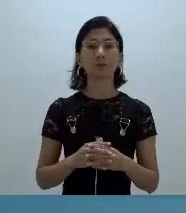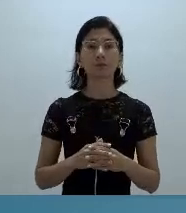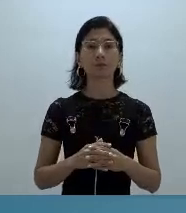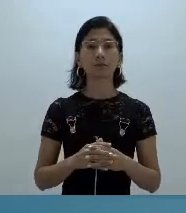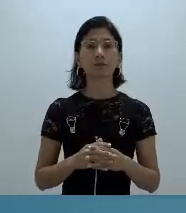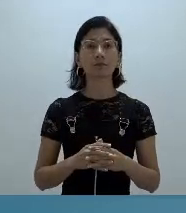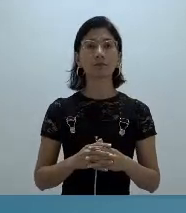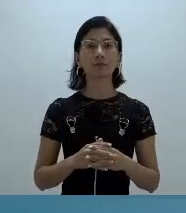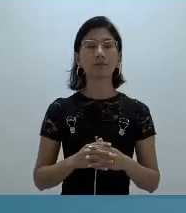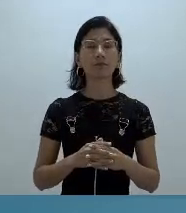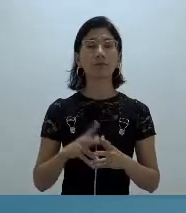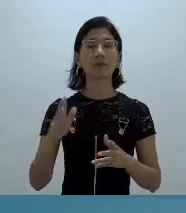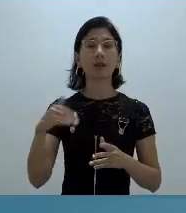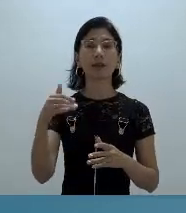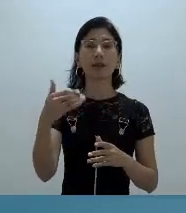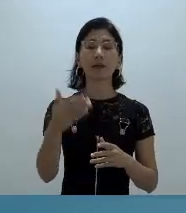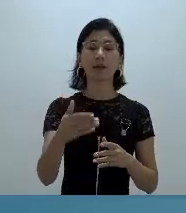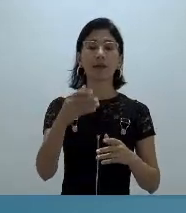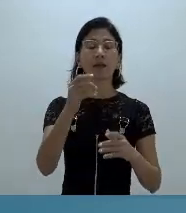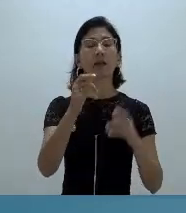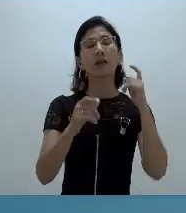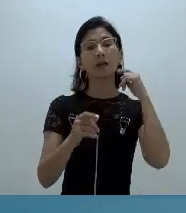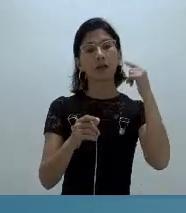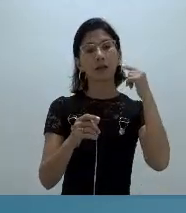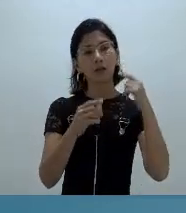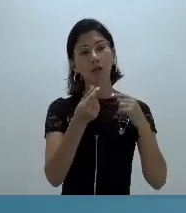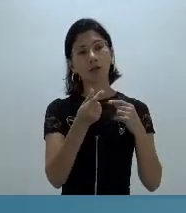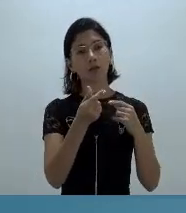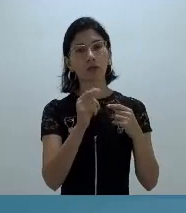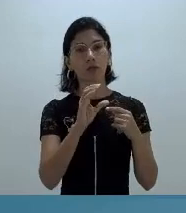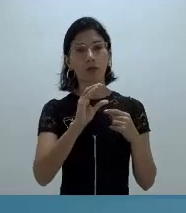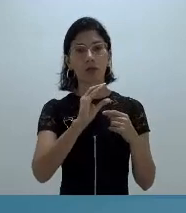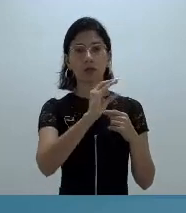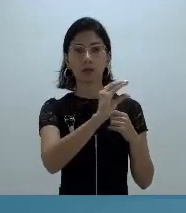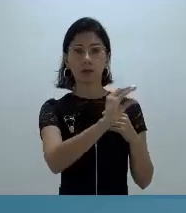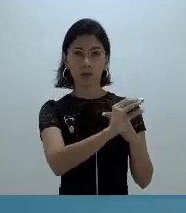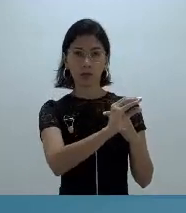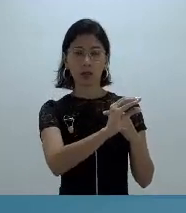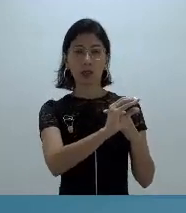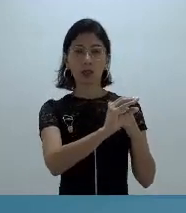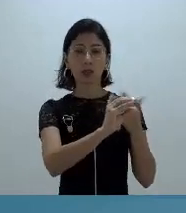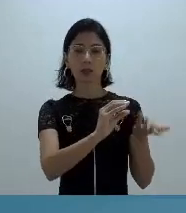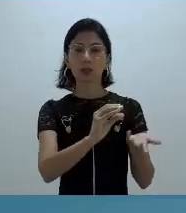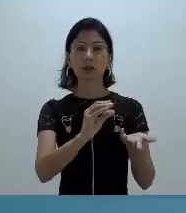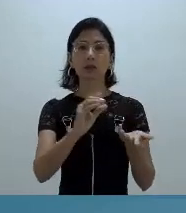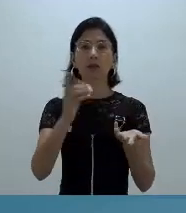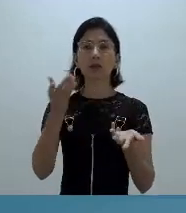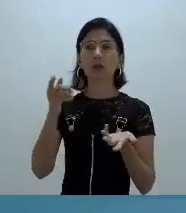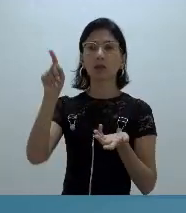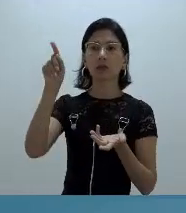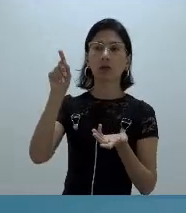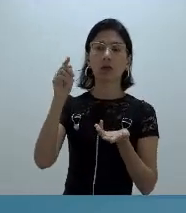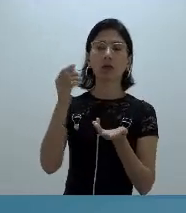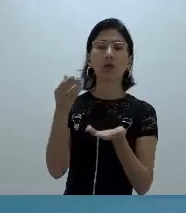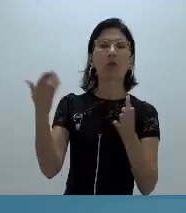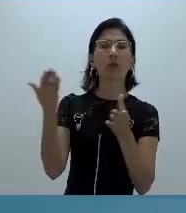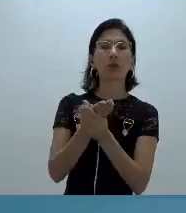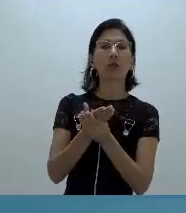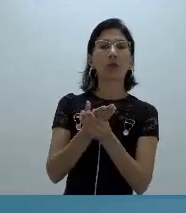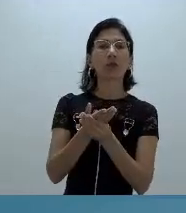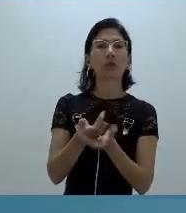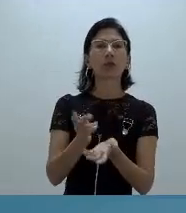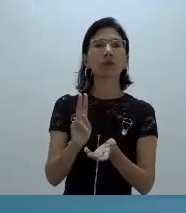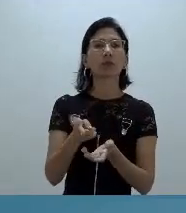advocatícios sobre esse excesso de execução que não sequer foi apurado. Eu digo isso, excelências, porque